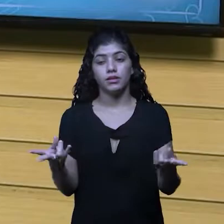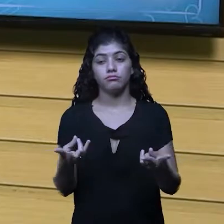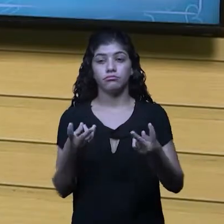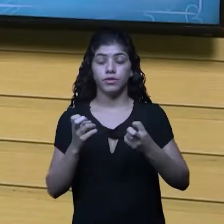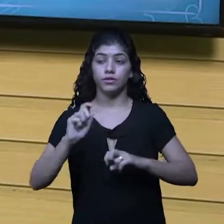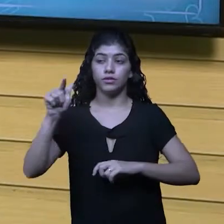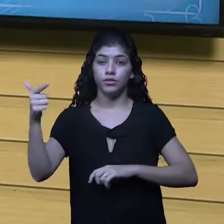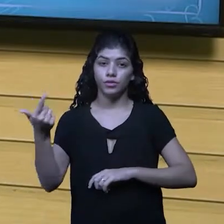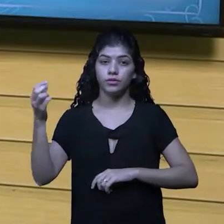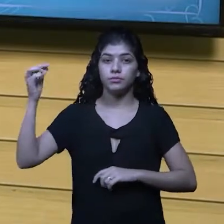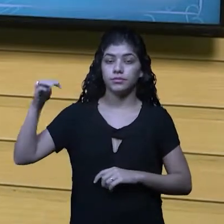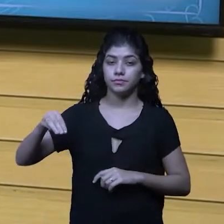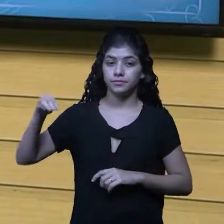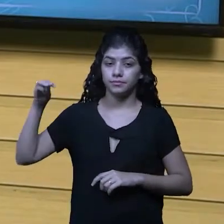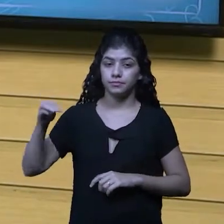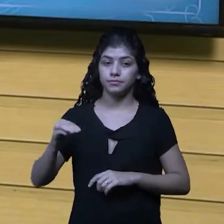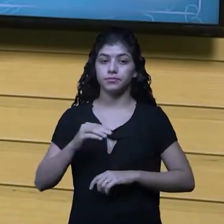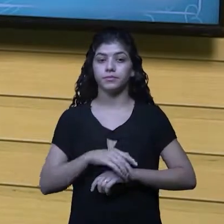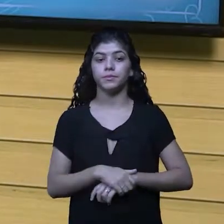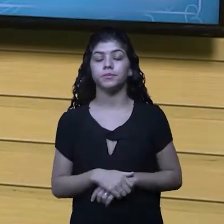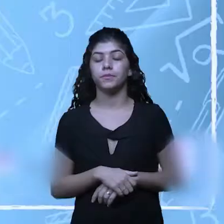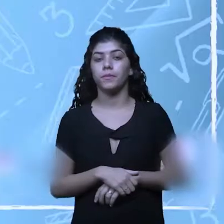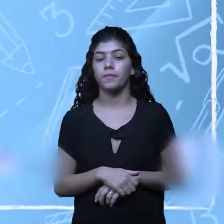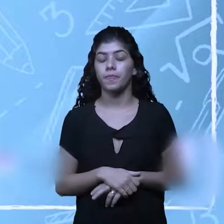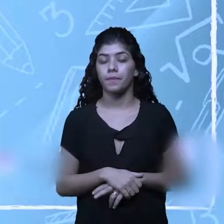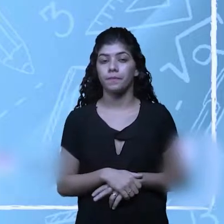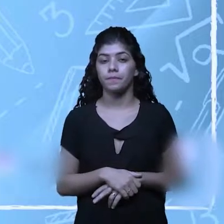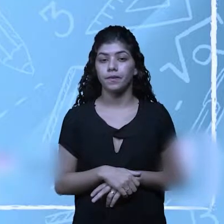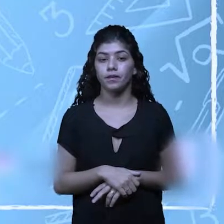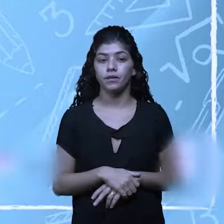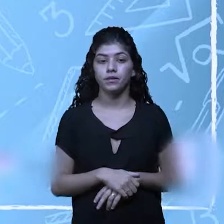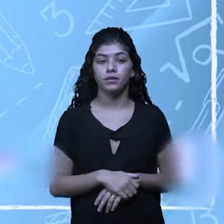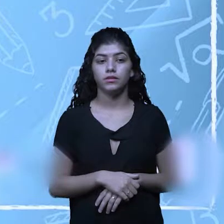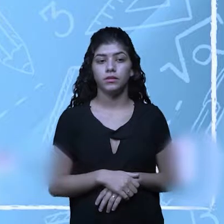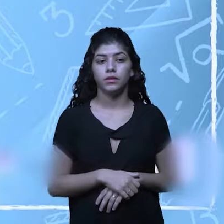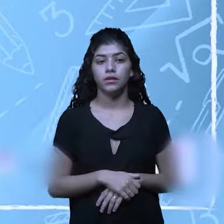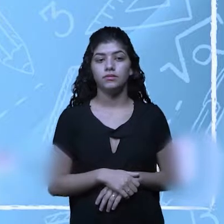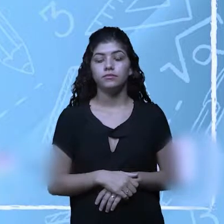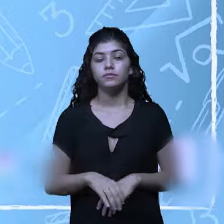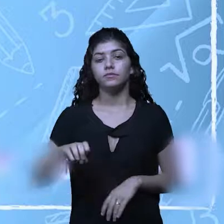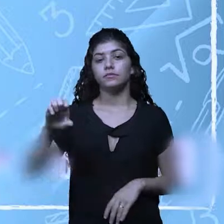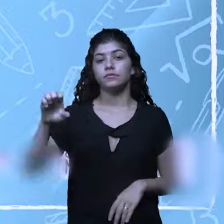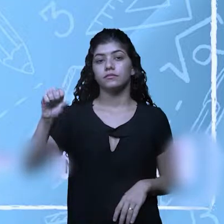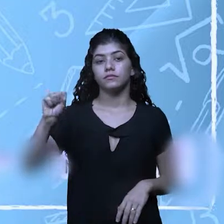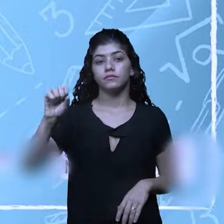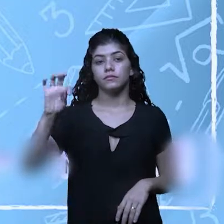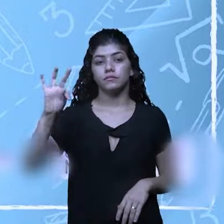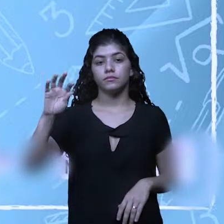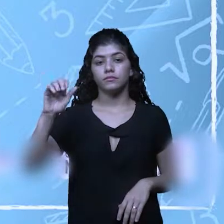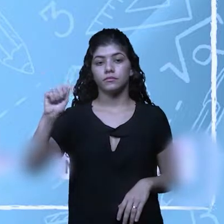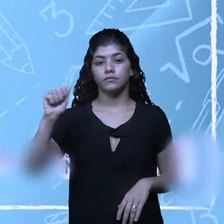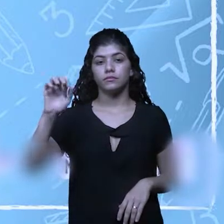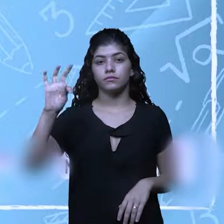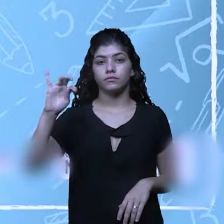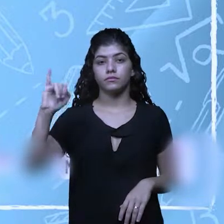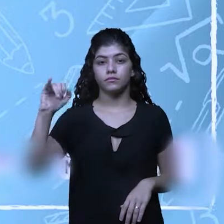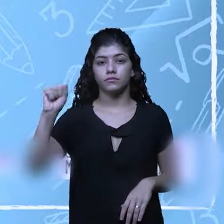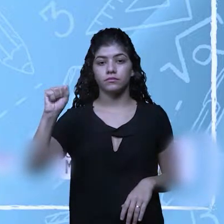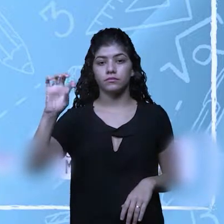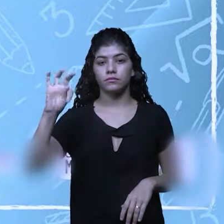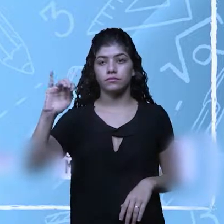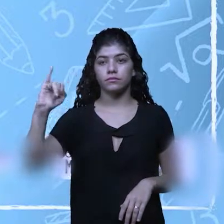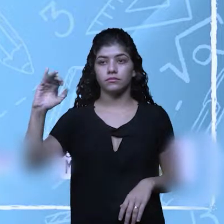de matemática com esse conteúdo. Estatística, definição. A estatística é o campo